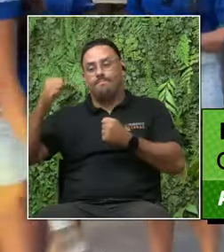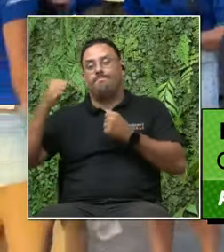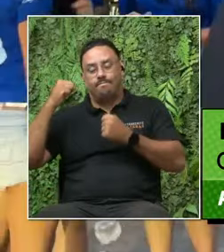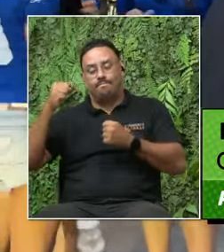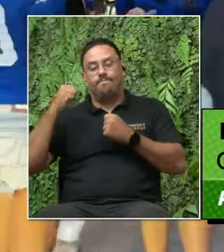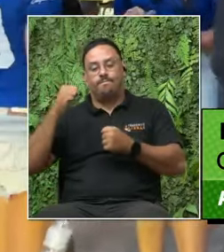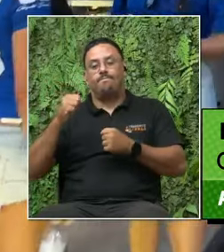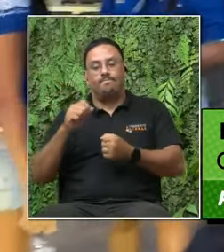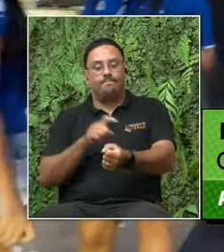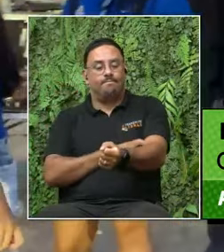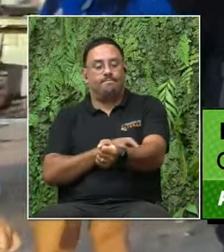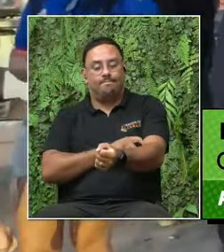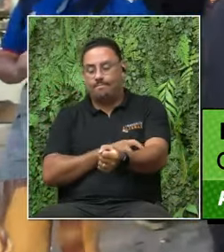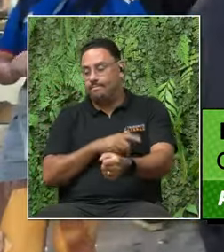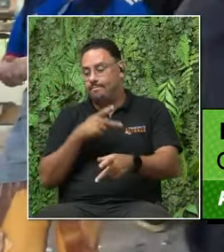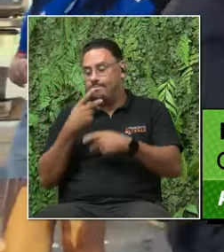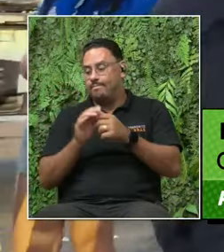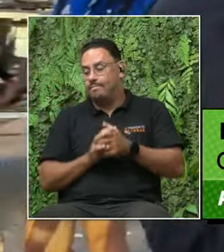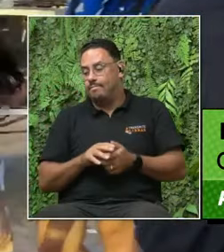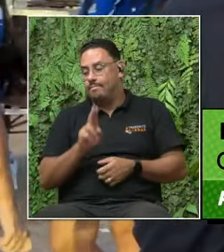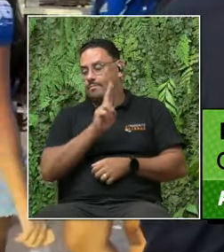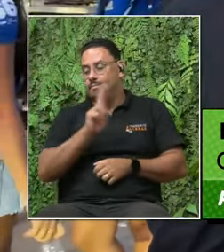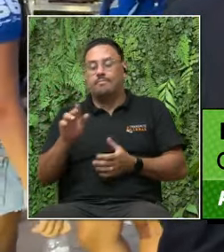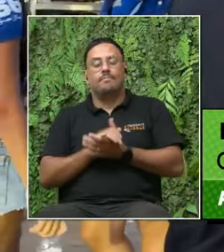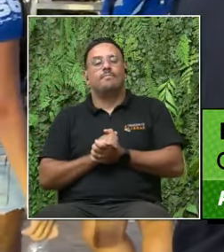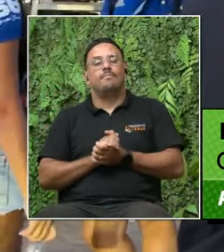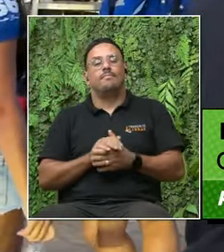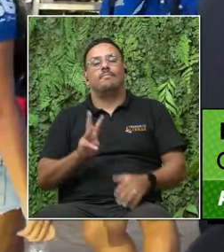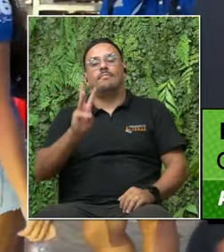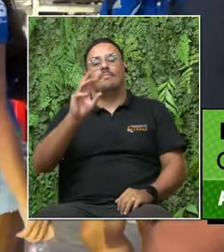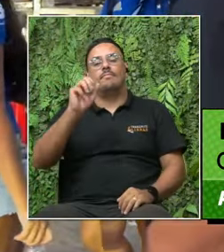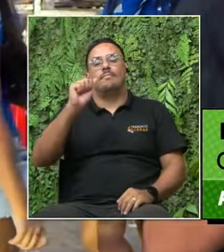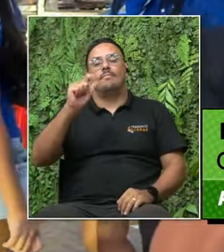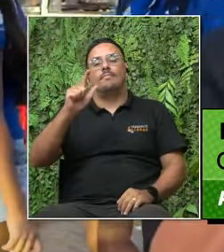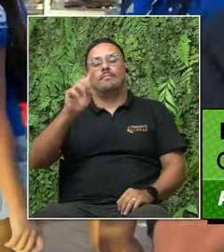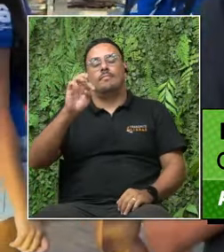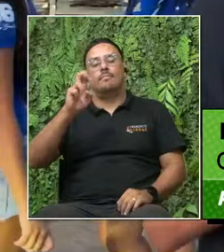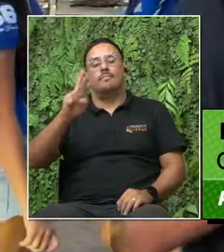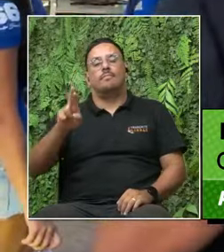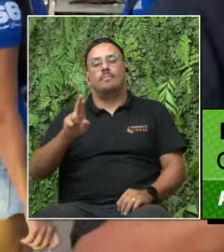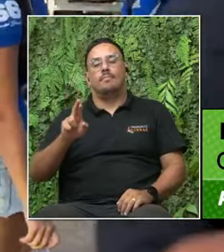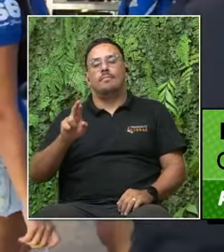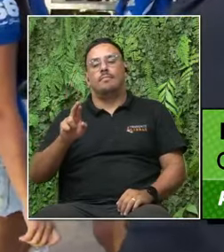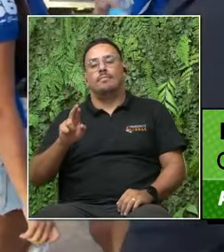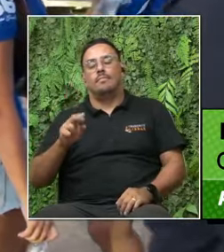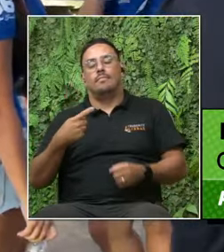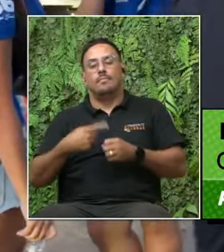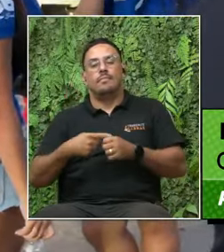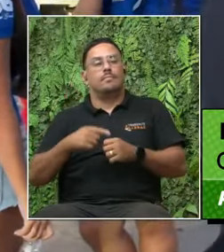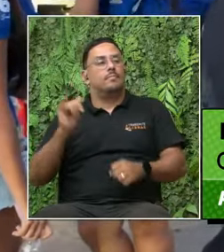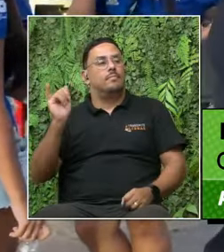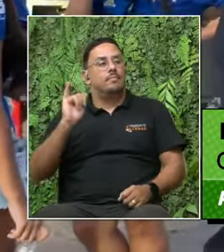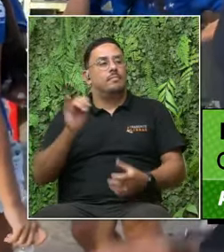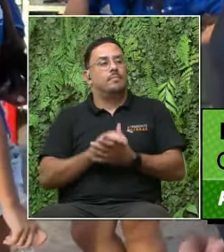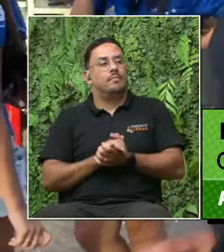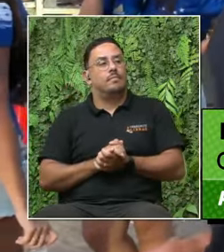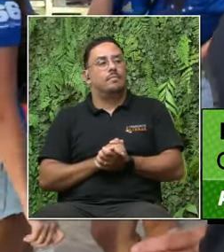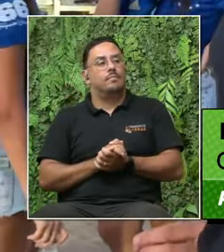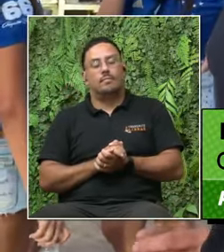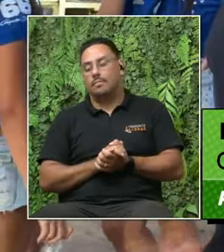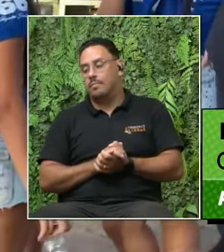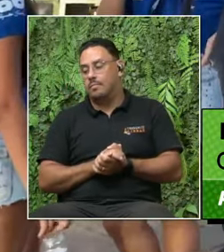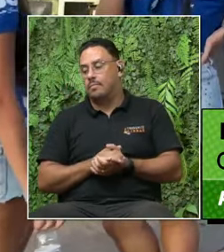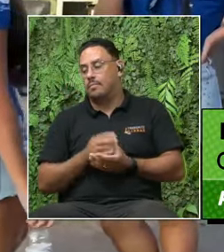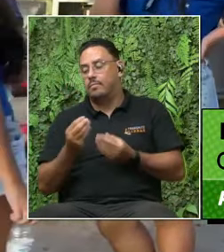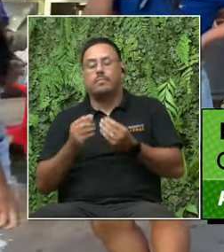soltando a voz dela aqui com a gente vai lá meu amigo seu nome volta de taona hein F Solte a tua voz na rede 98 Val aqui é o